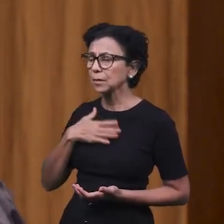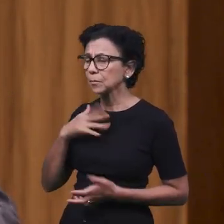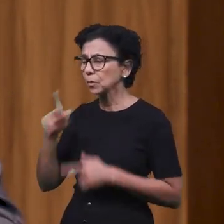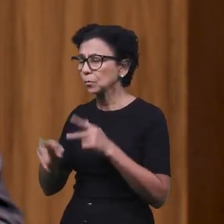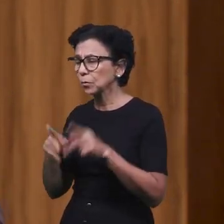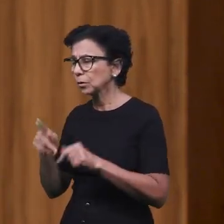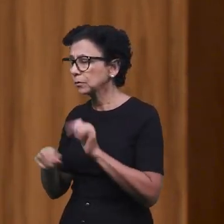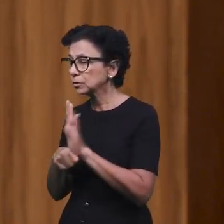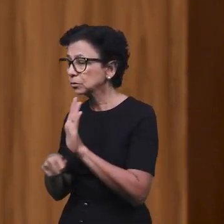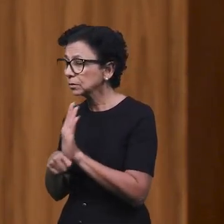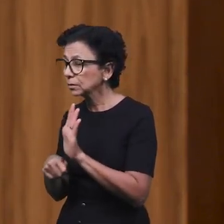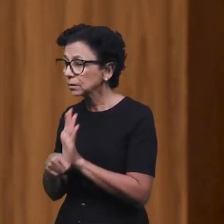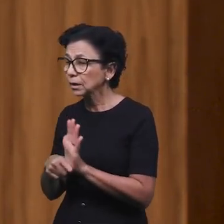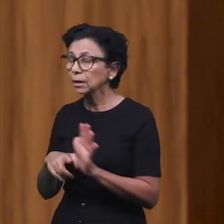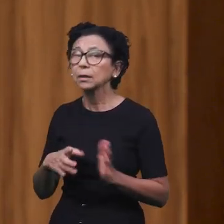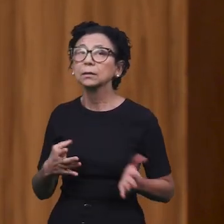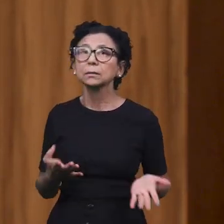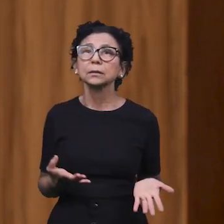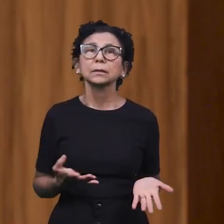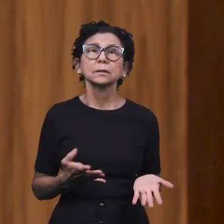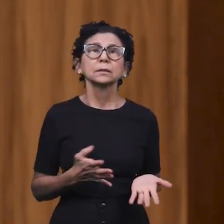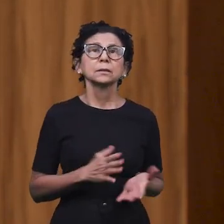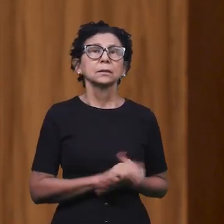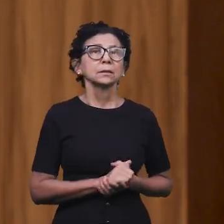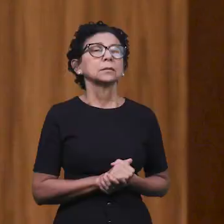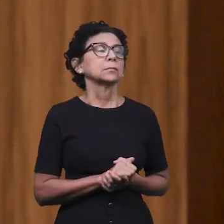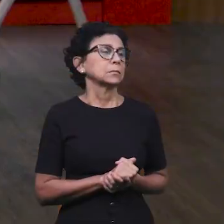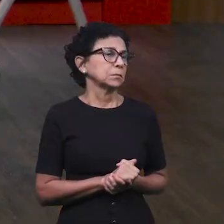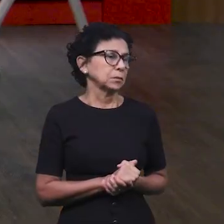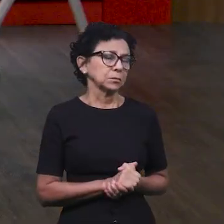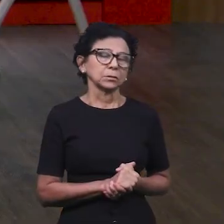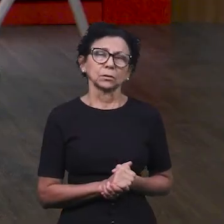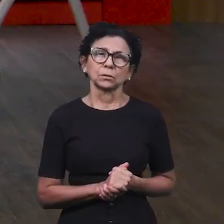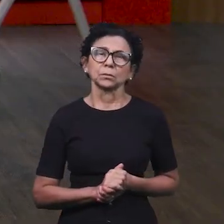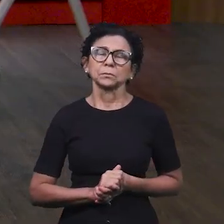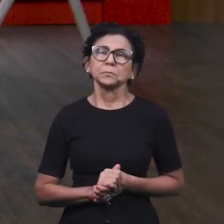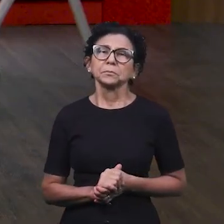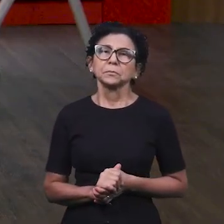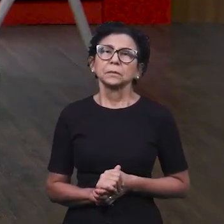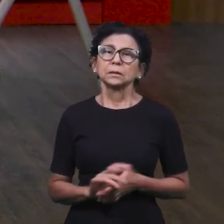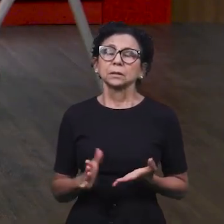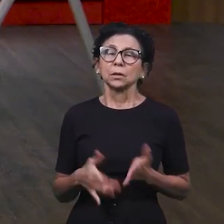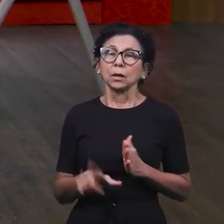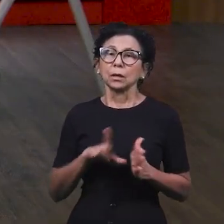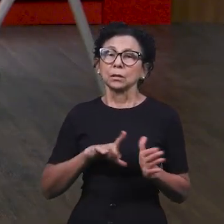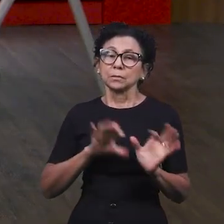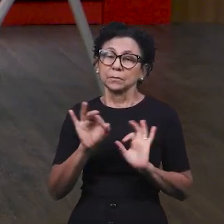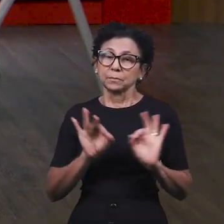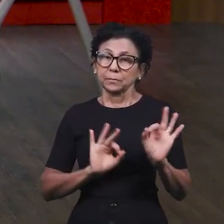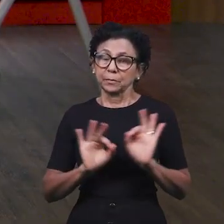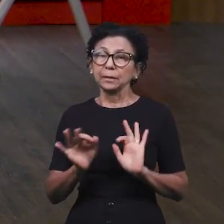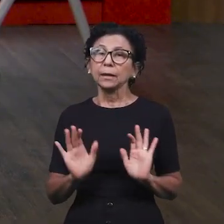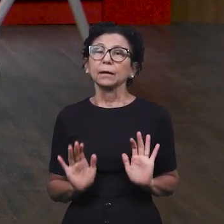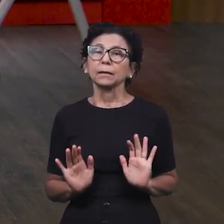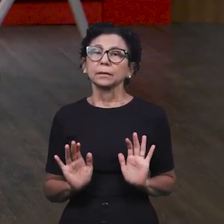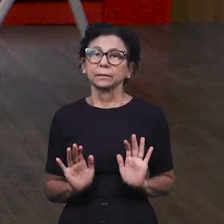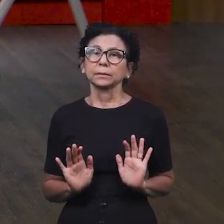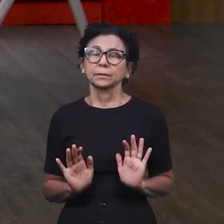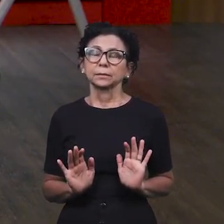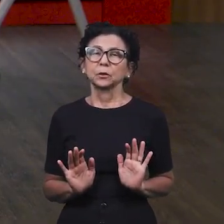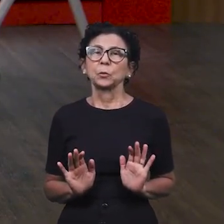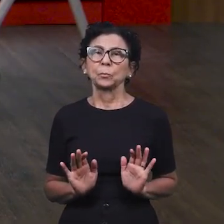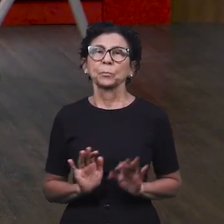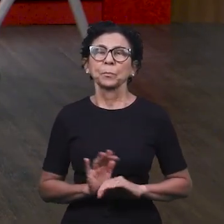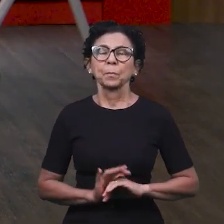vou ajudar. Neemias tinha até Mas não podia ser de qualquer forma. Não podia ser de qualquer forma. E isso é muito importante, nós,